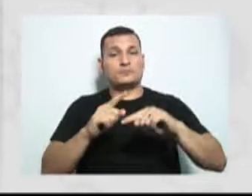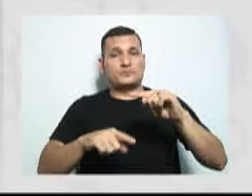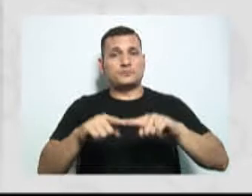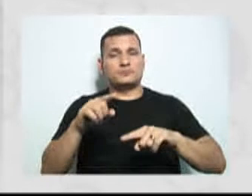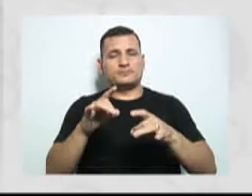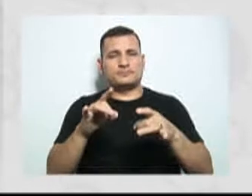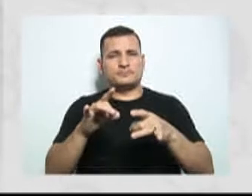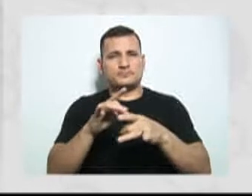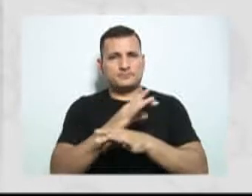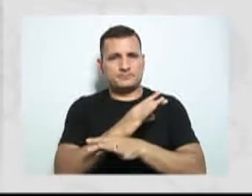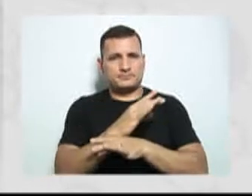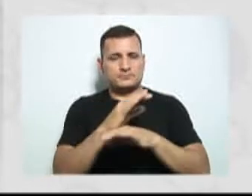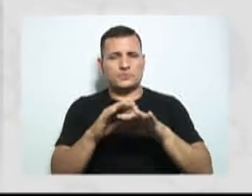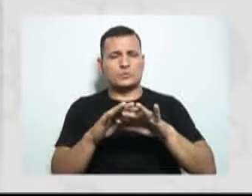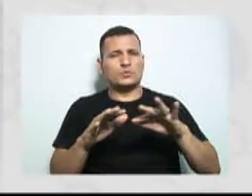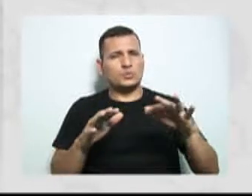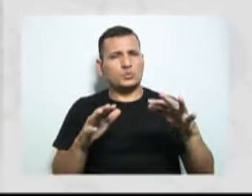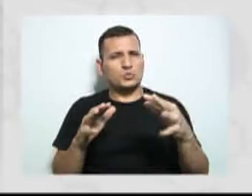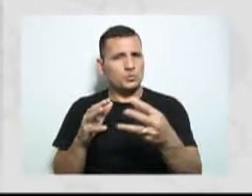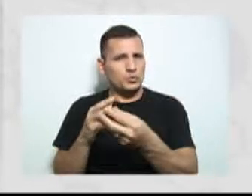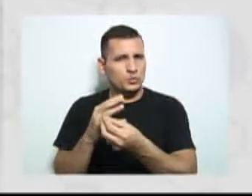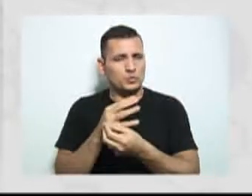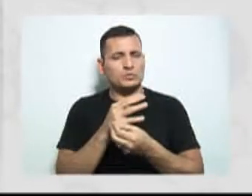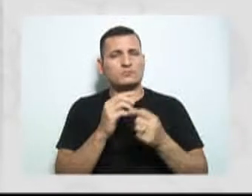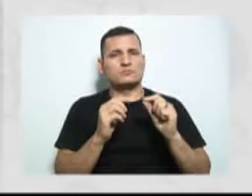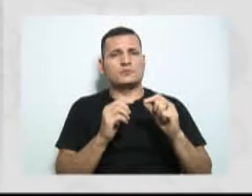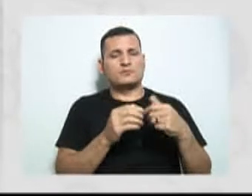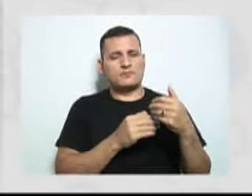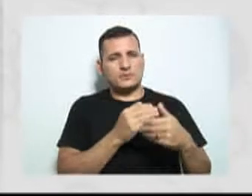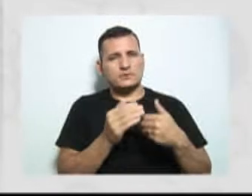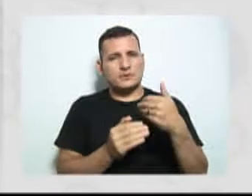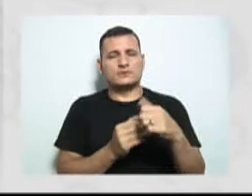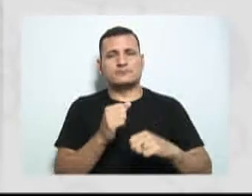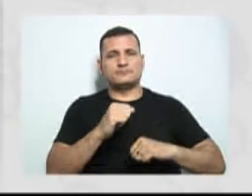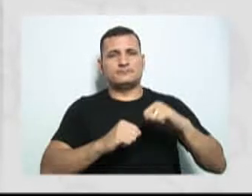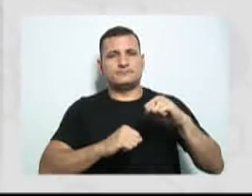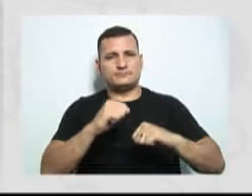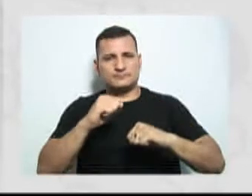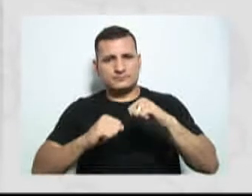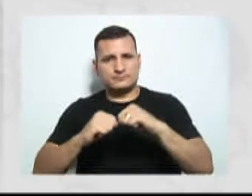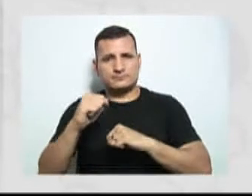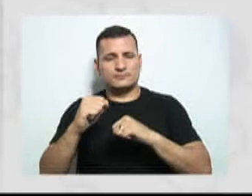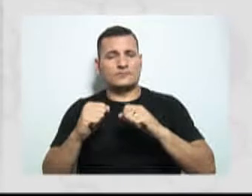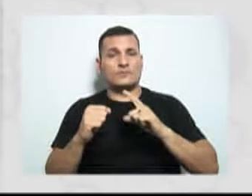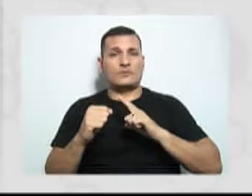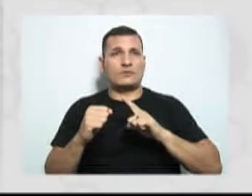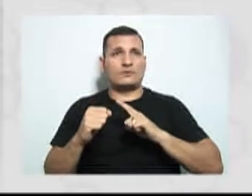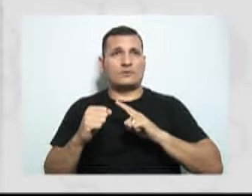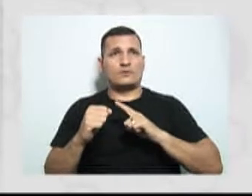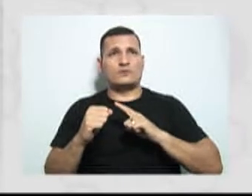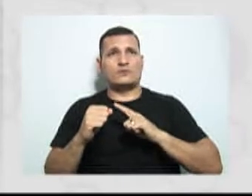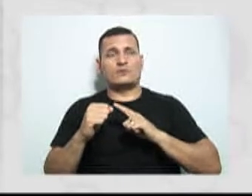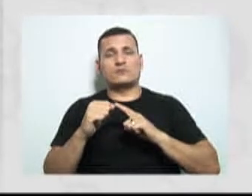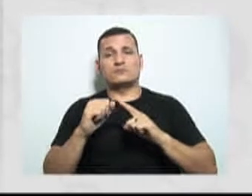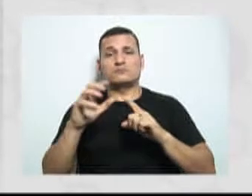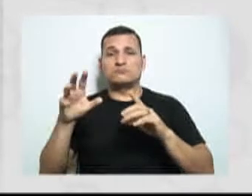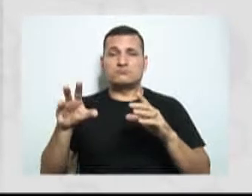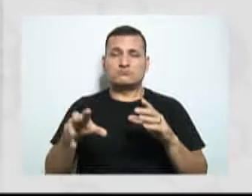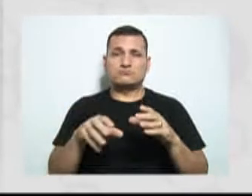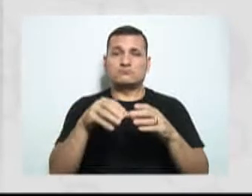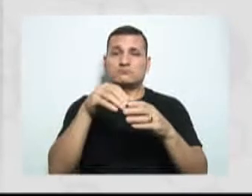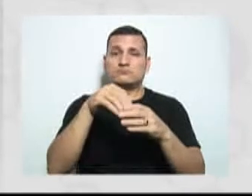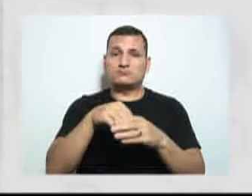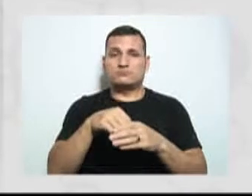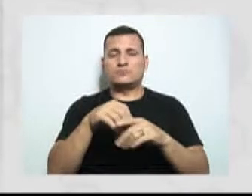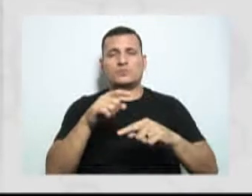prontos de todos os custos incorridos durante o processo de produção, que estejam diretamente vinculados a